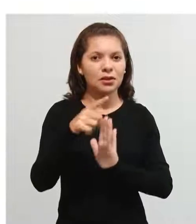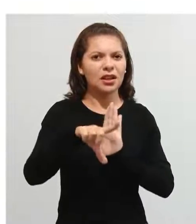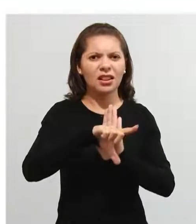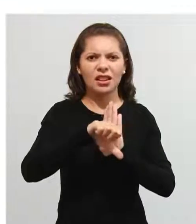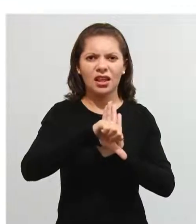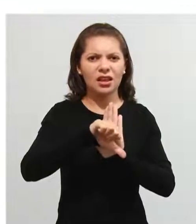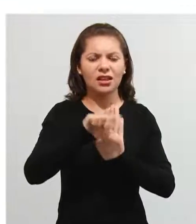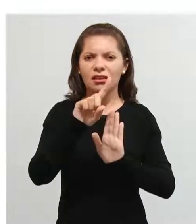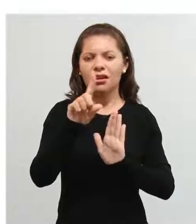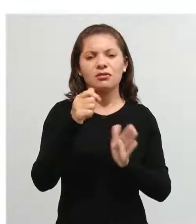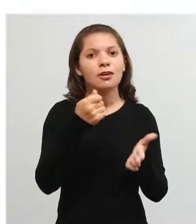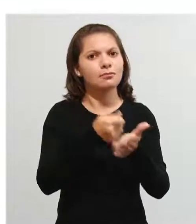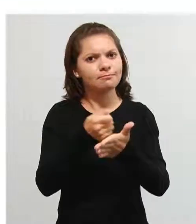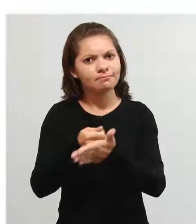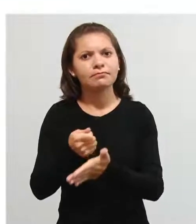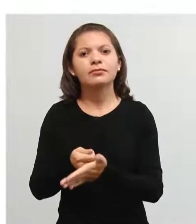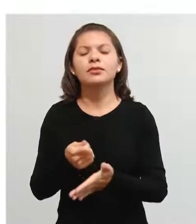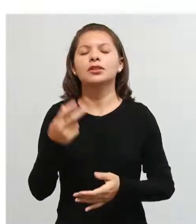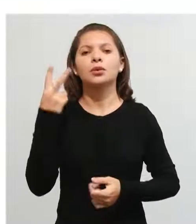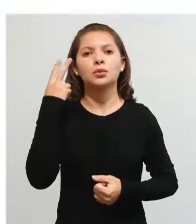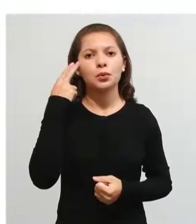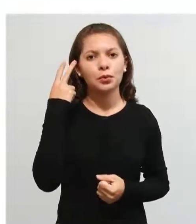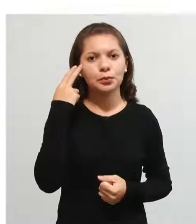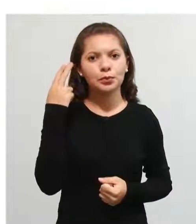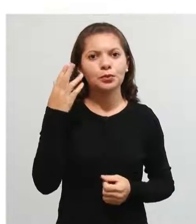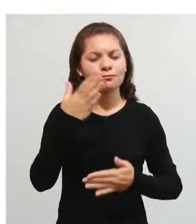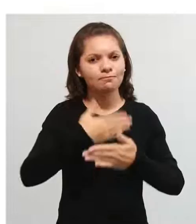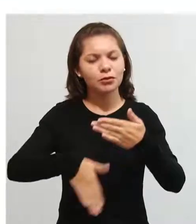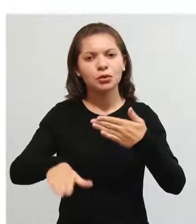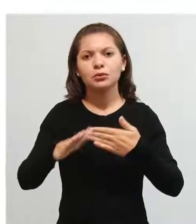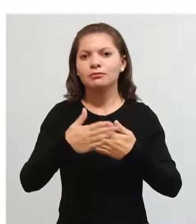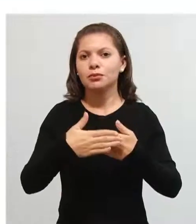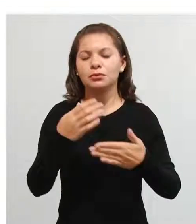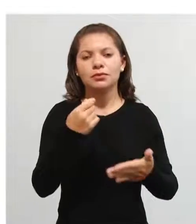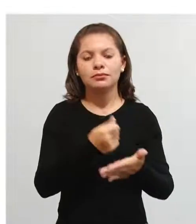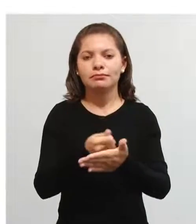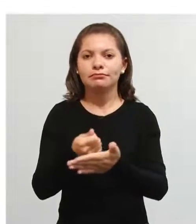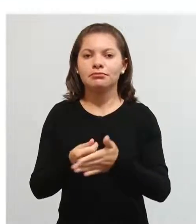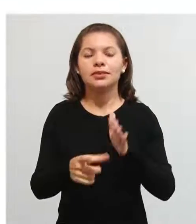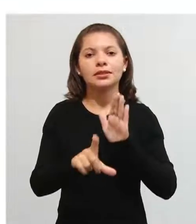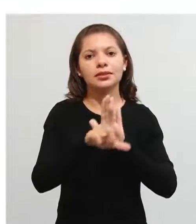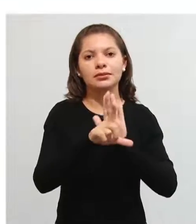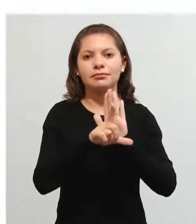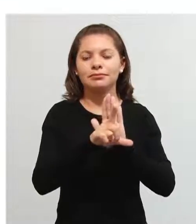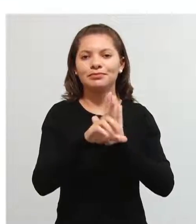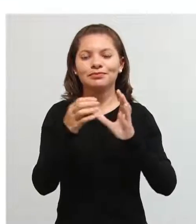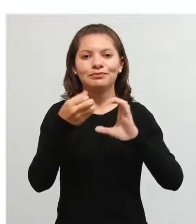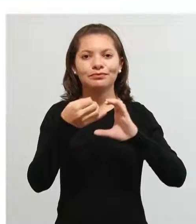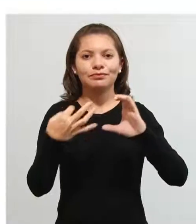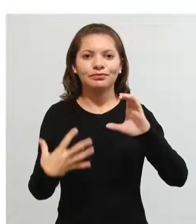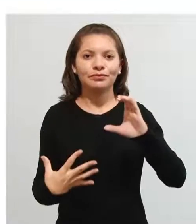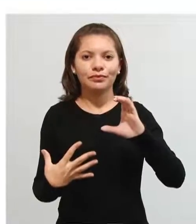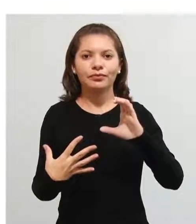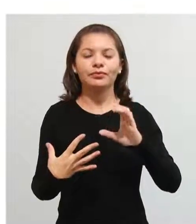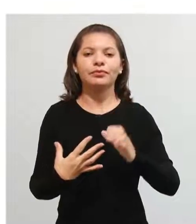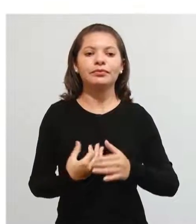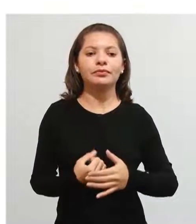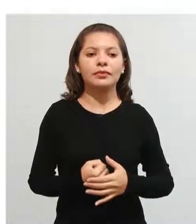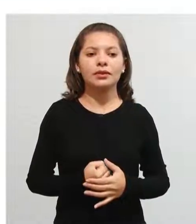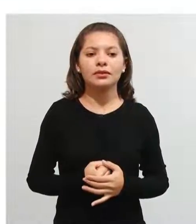é uma obrigação comum, isso é uma obrigação legal. Basicamente, não caracteriza que seja uma